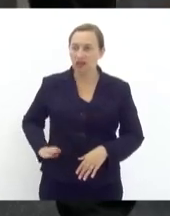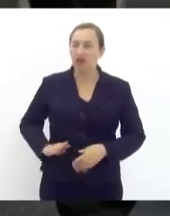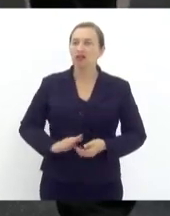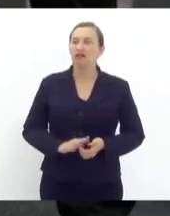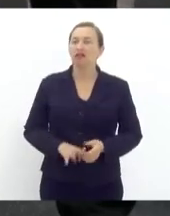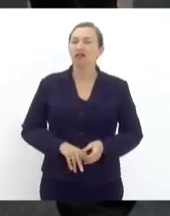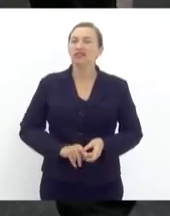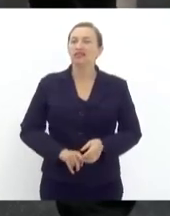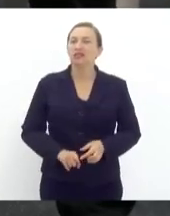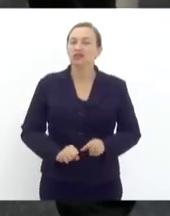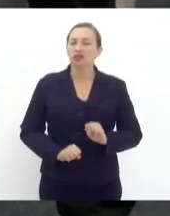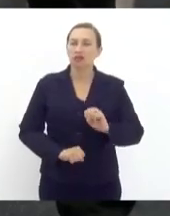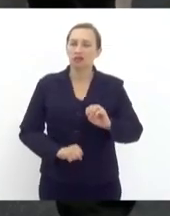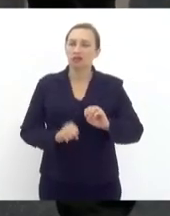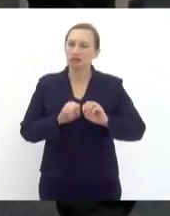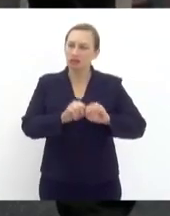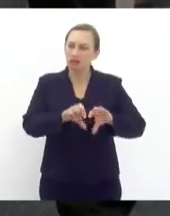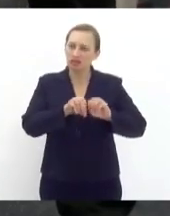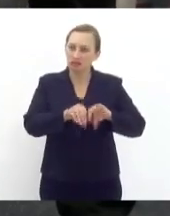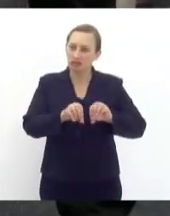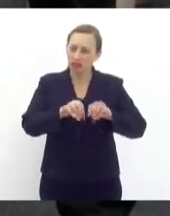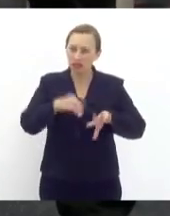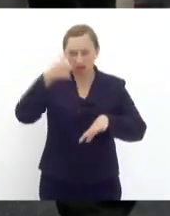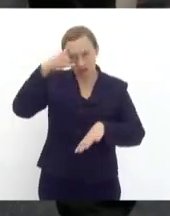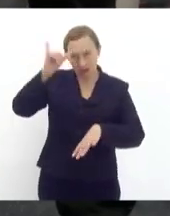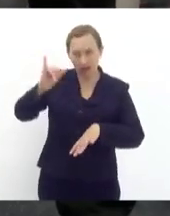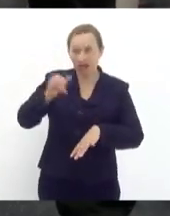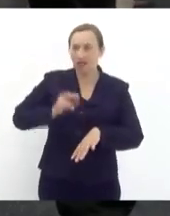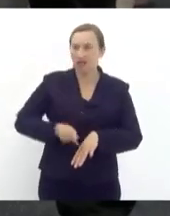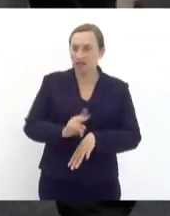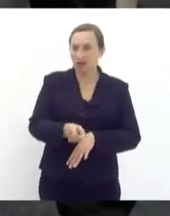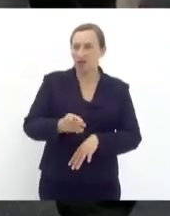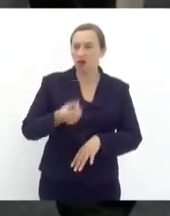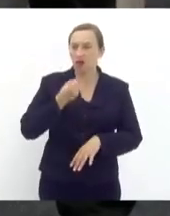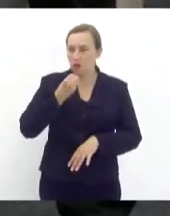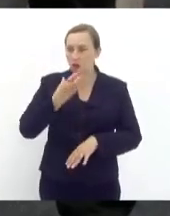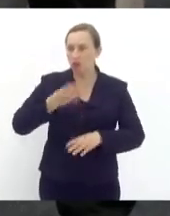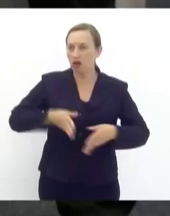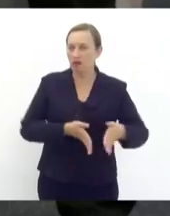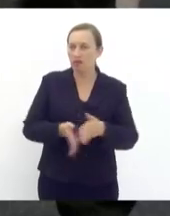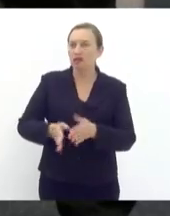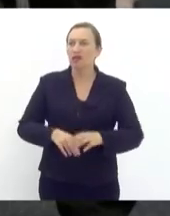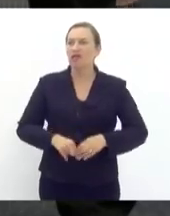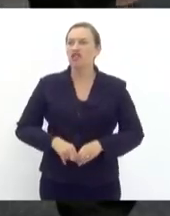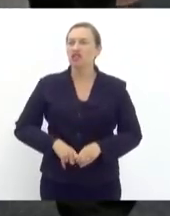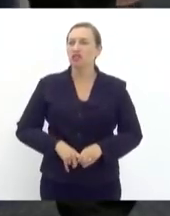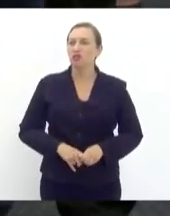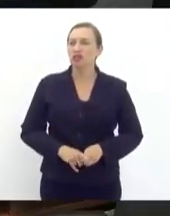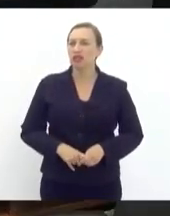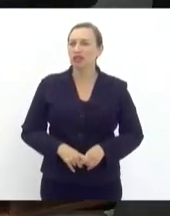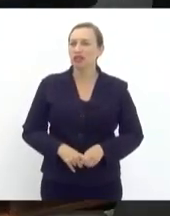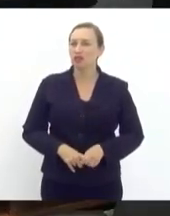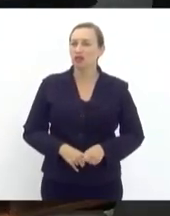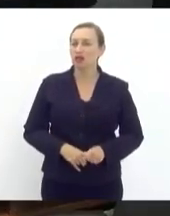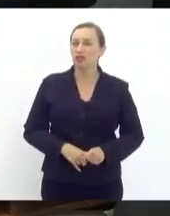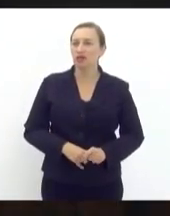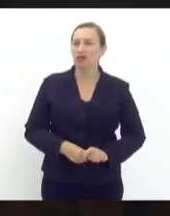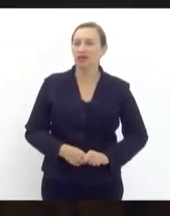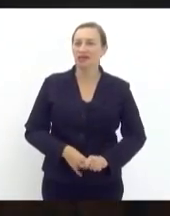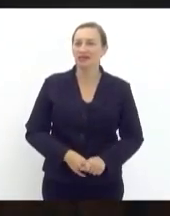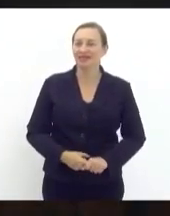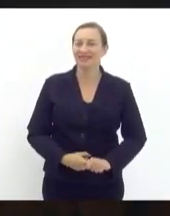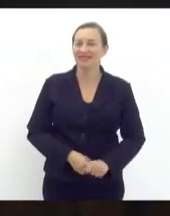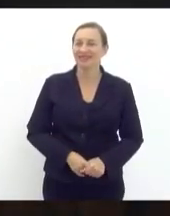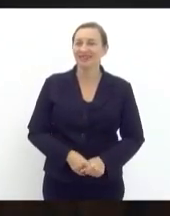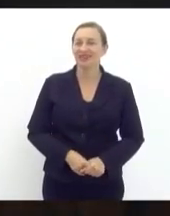é a educação e a prevenção esse sempre é um bom caminho deputada Marta